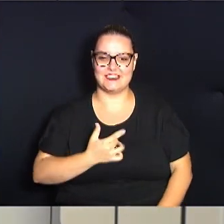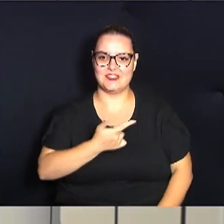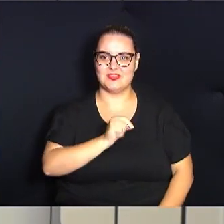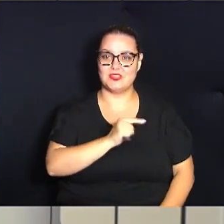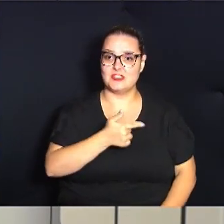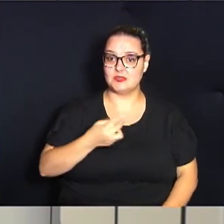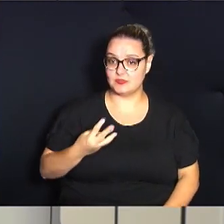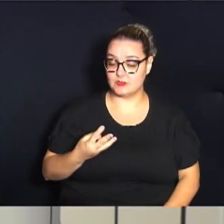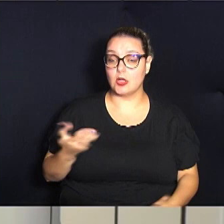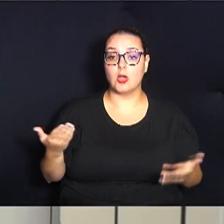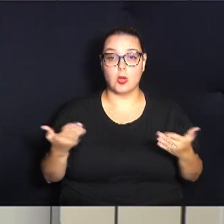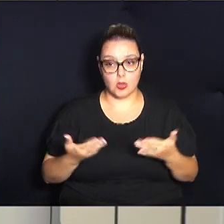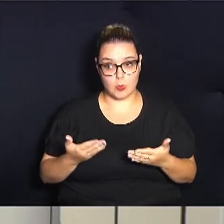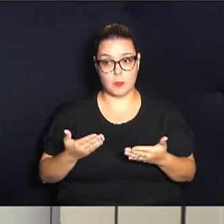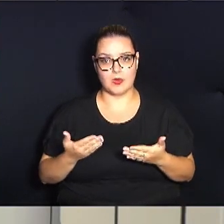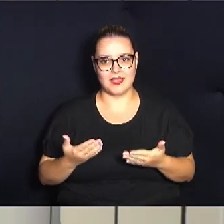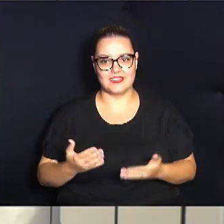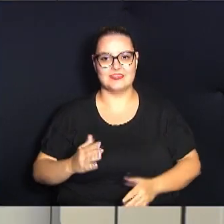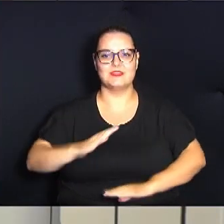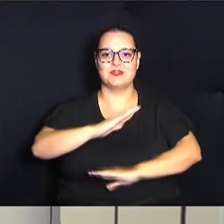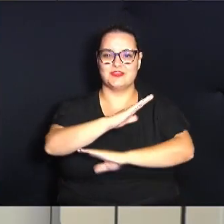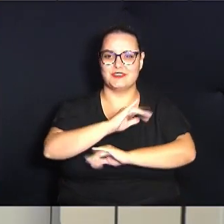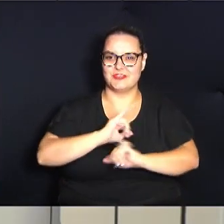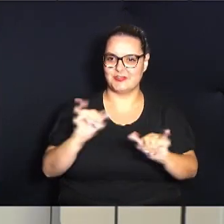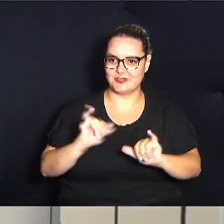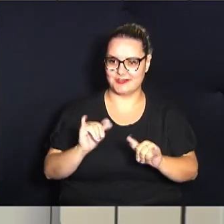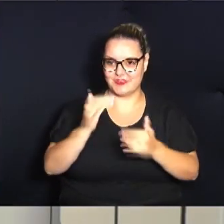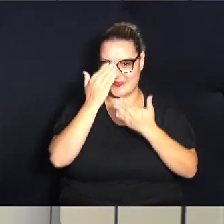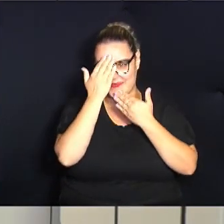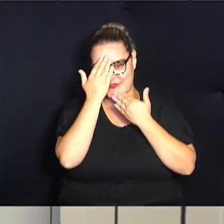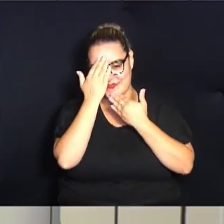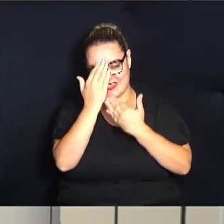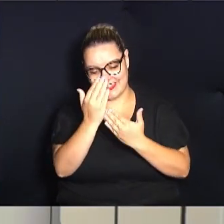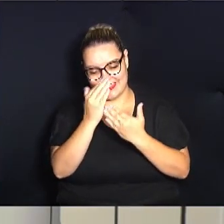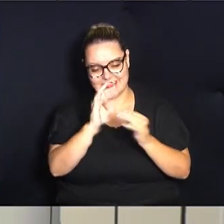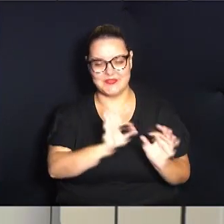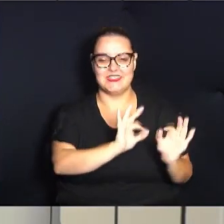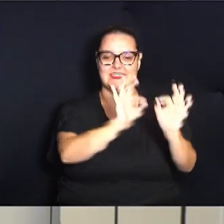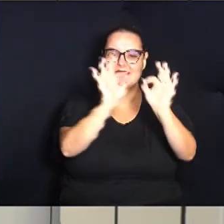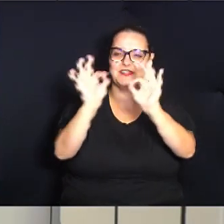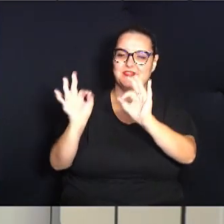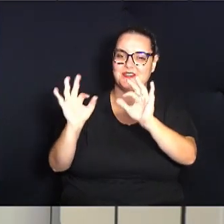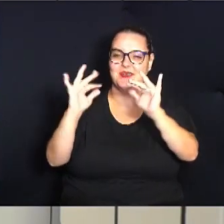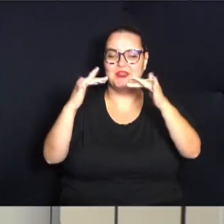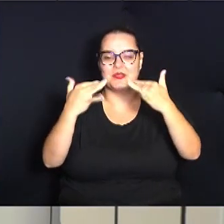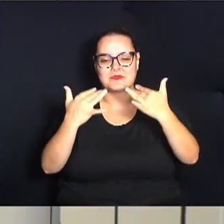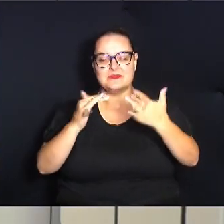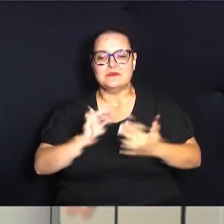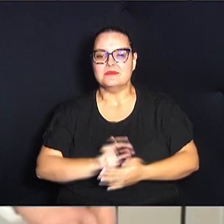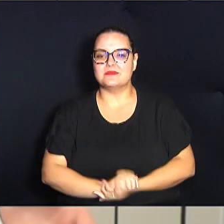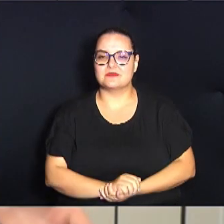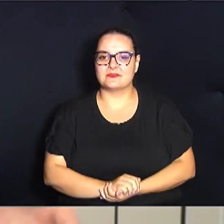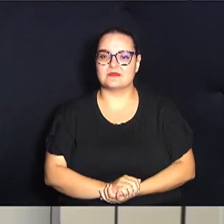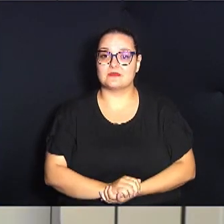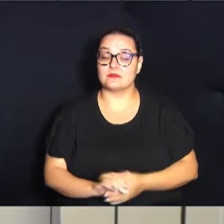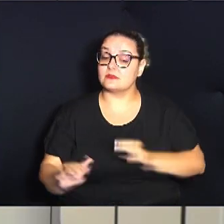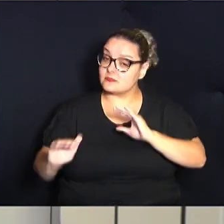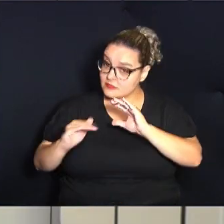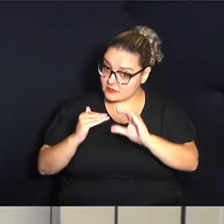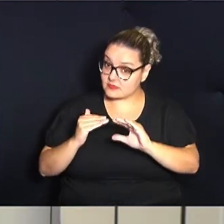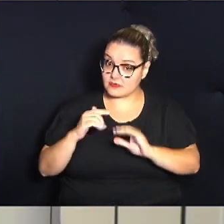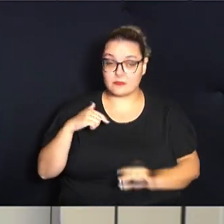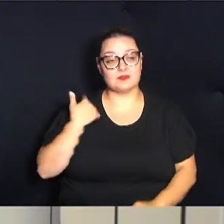2023. Começa agora o Jornal Câmara Notícia. Muito obrigado pela sua companhia, pela sua audiência e